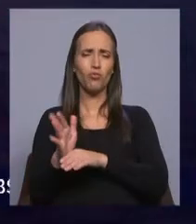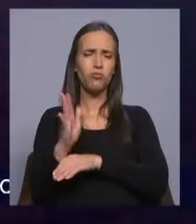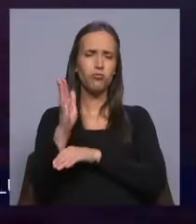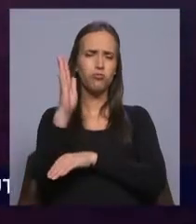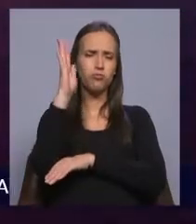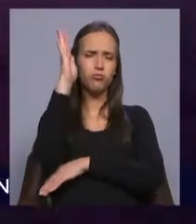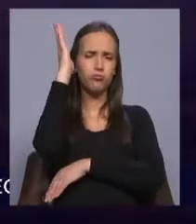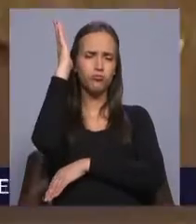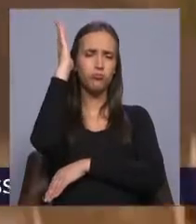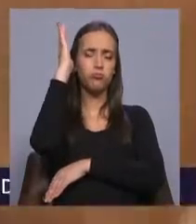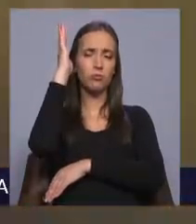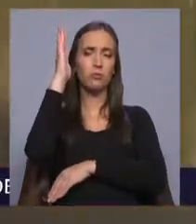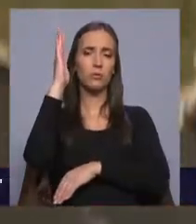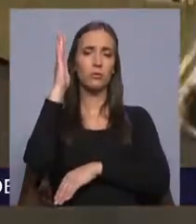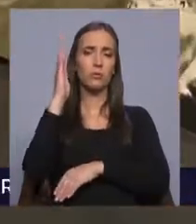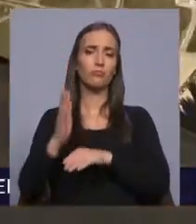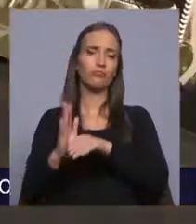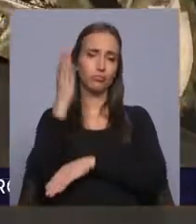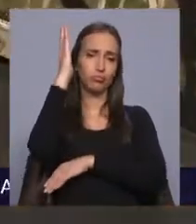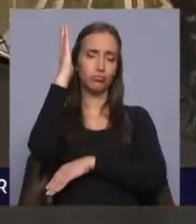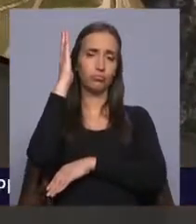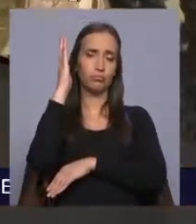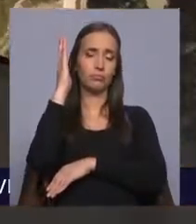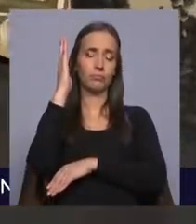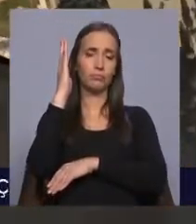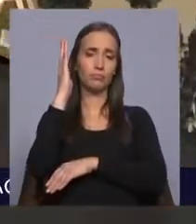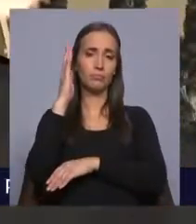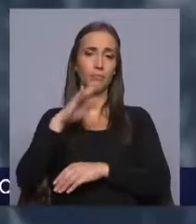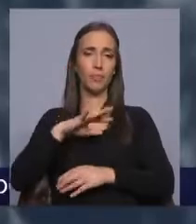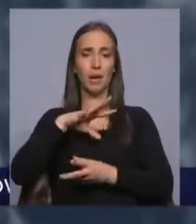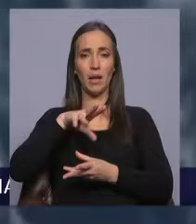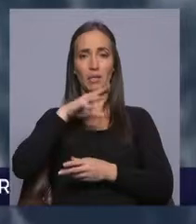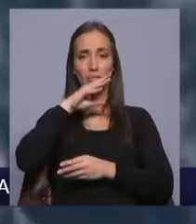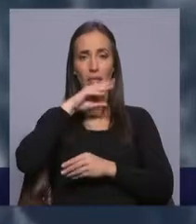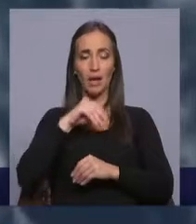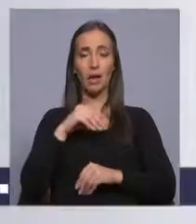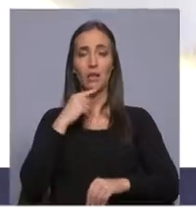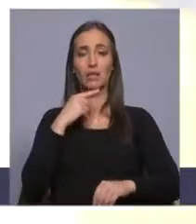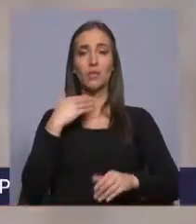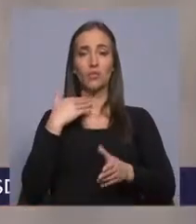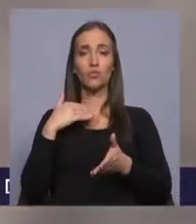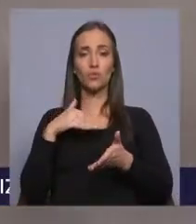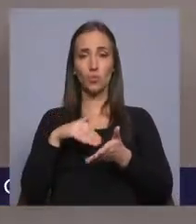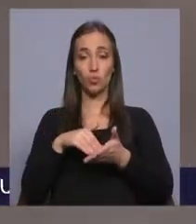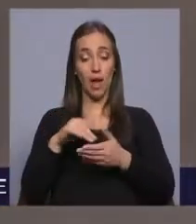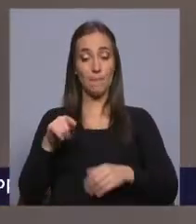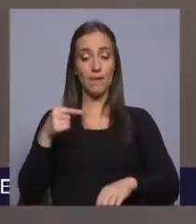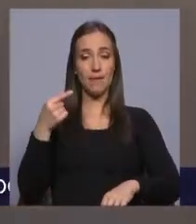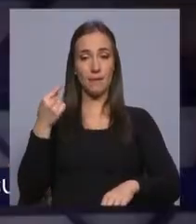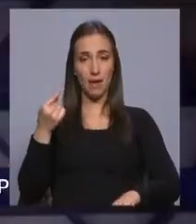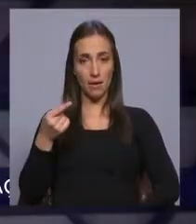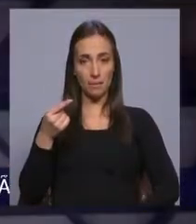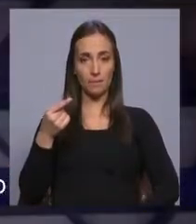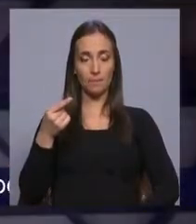Launch System e a cápsula Orion partiram da Terra, e dizer que na segunda-feira, amanhã, ele